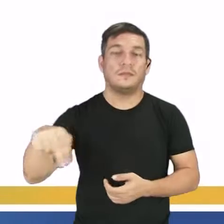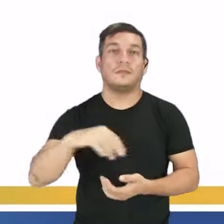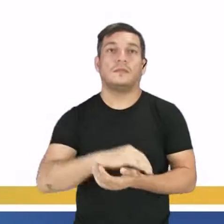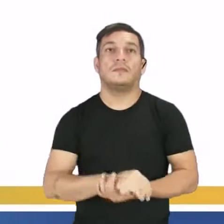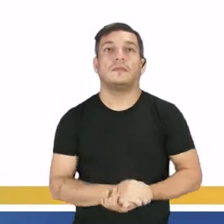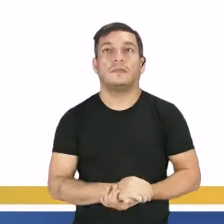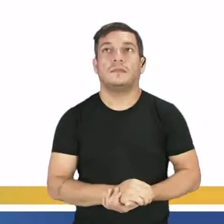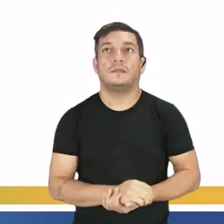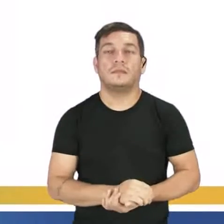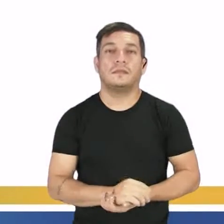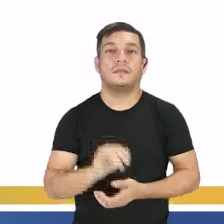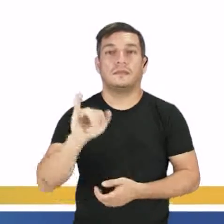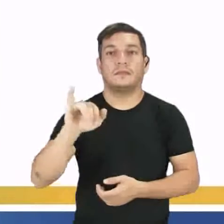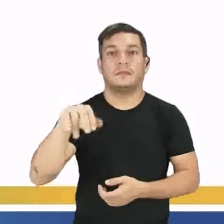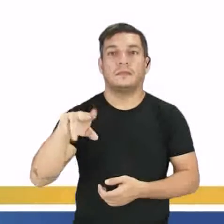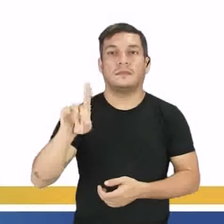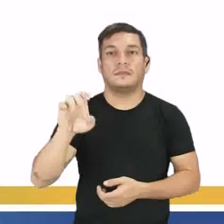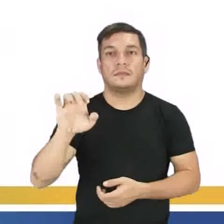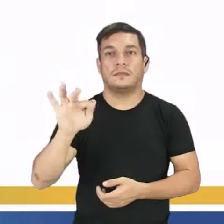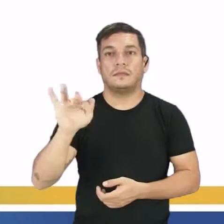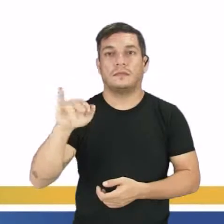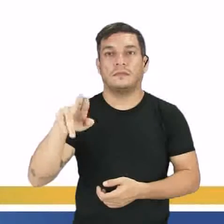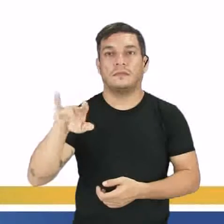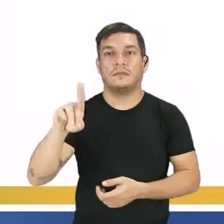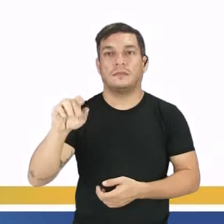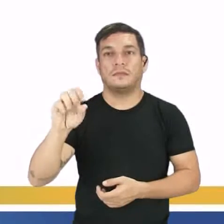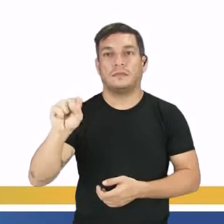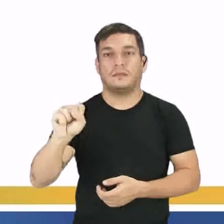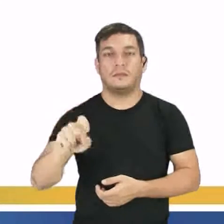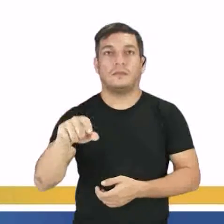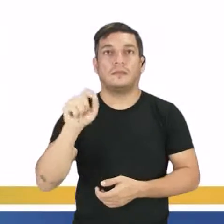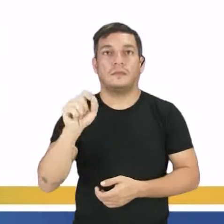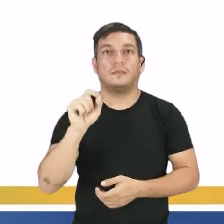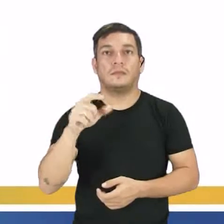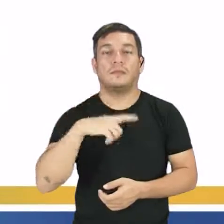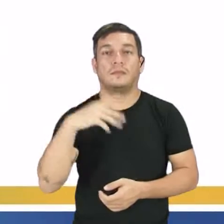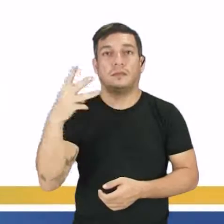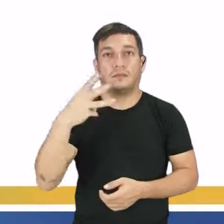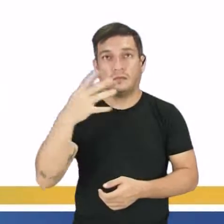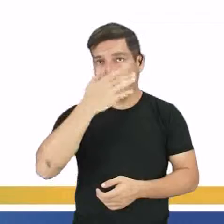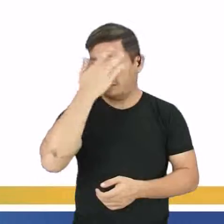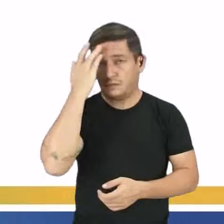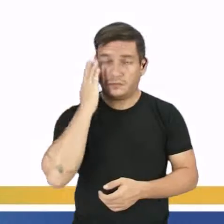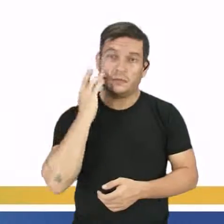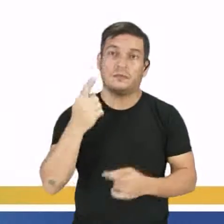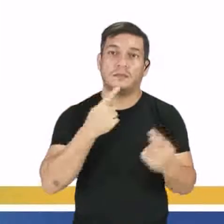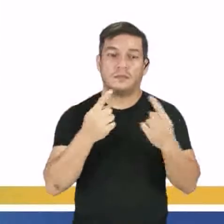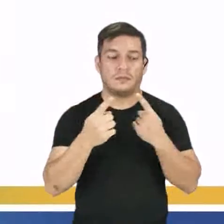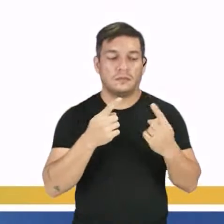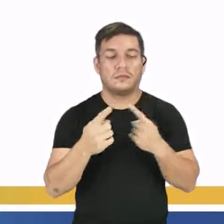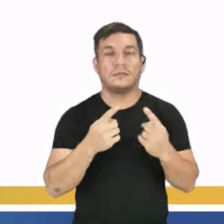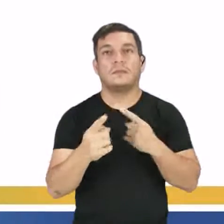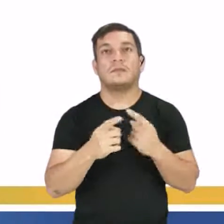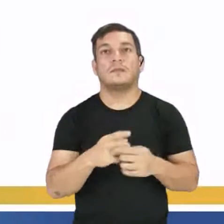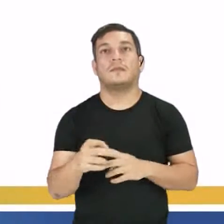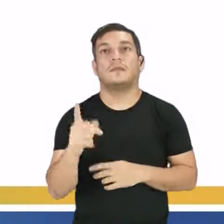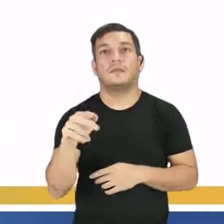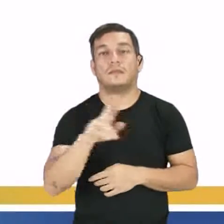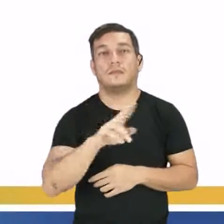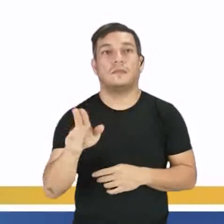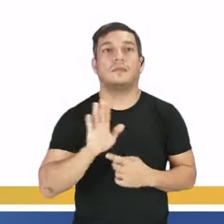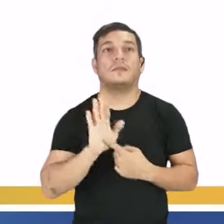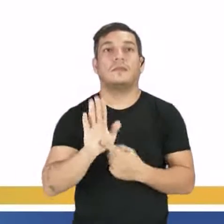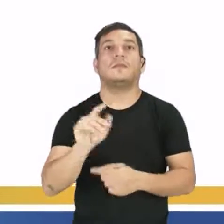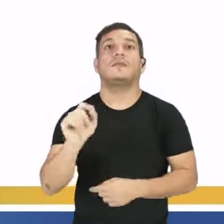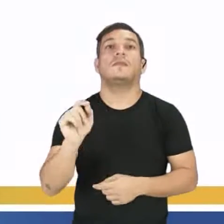trabalhar. Os pronomes indefinidos, né, são aqueles empregados na terceira pessoa do discurso. O próprio nome ele já